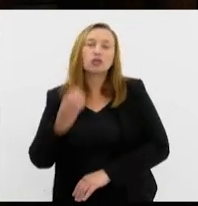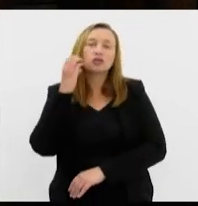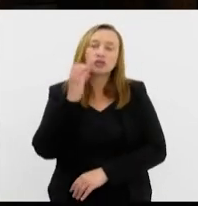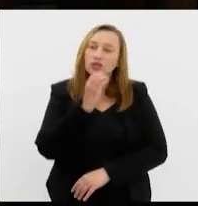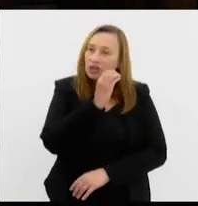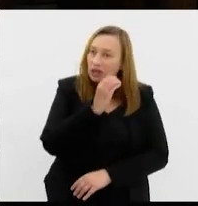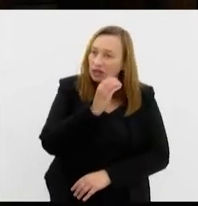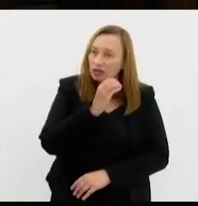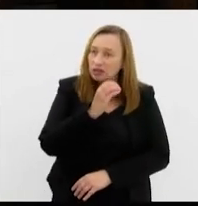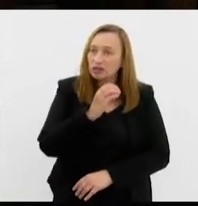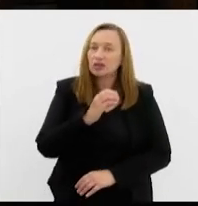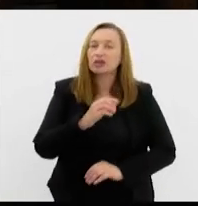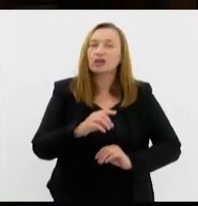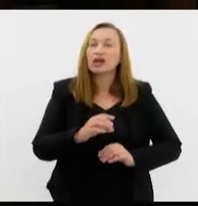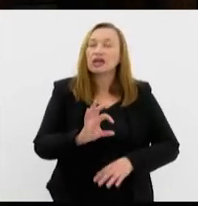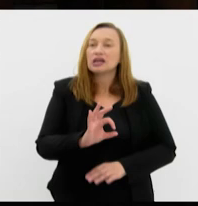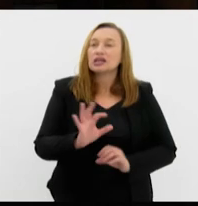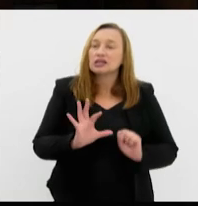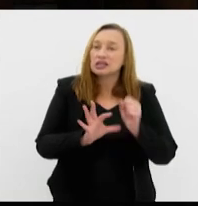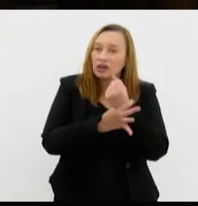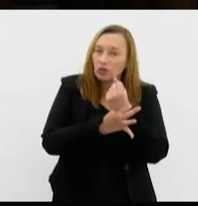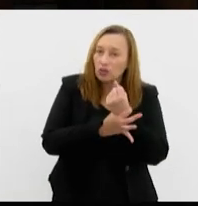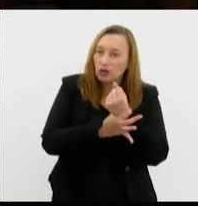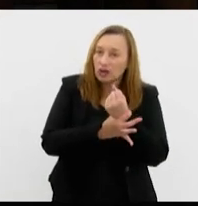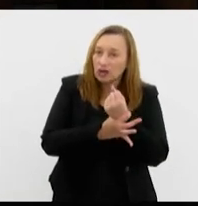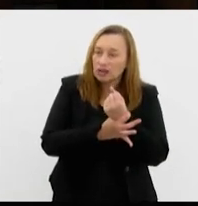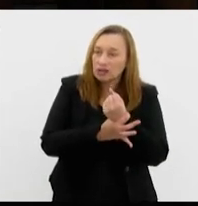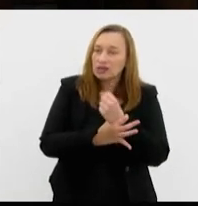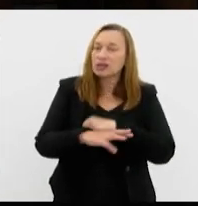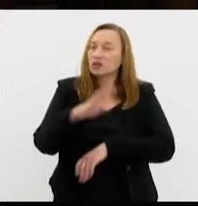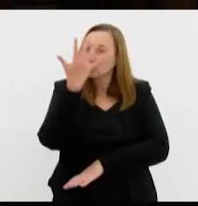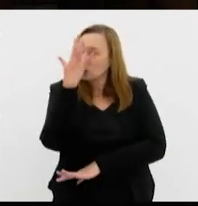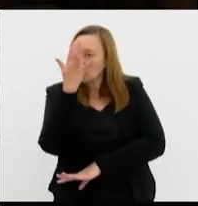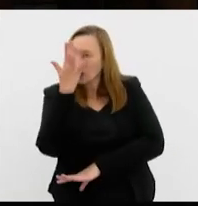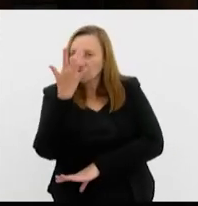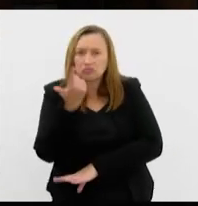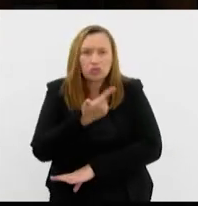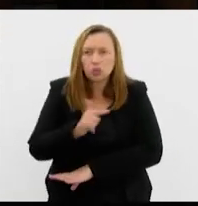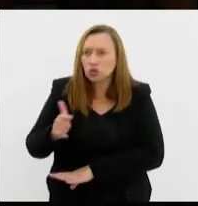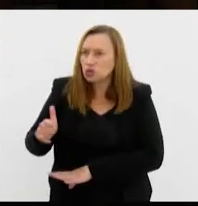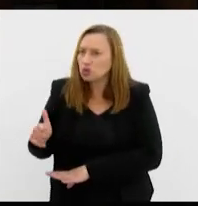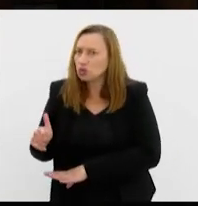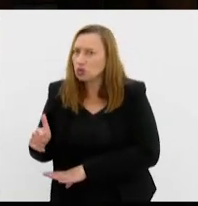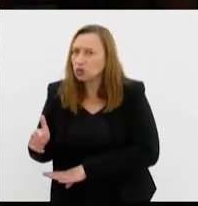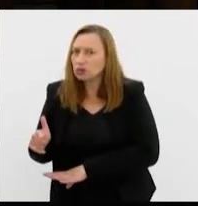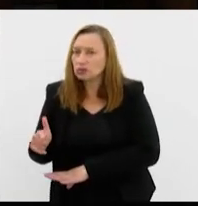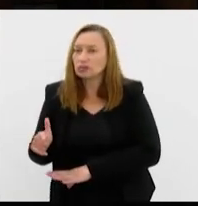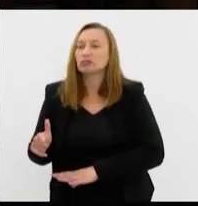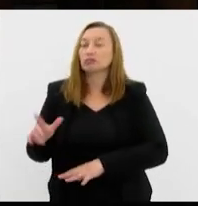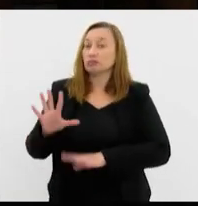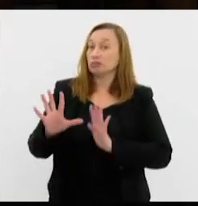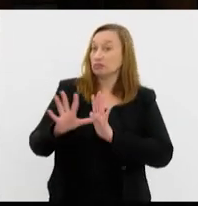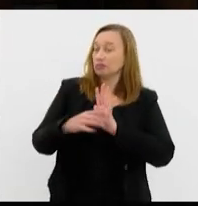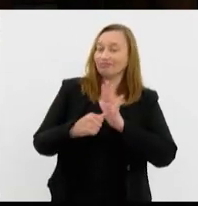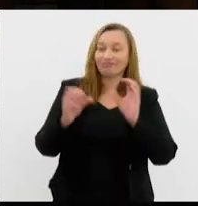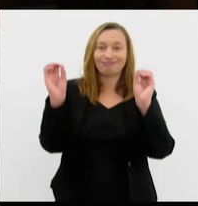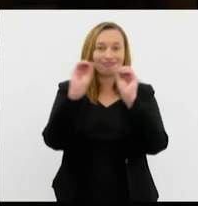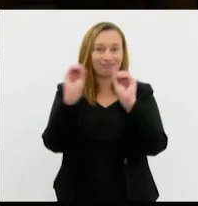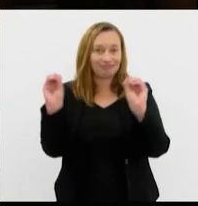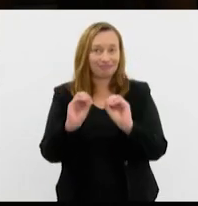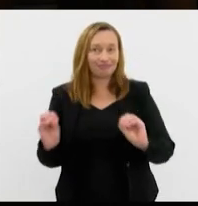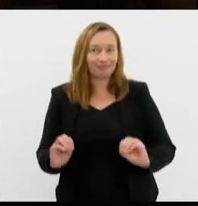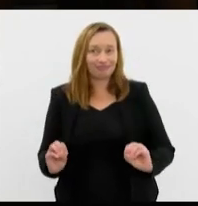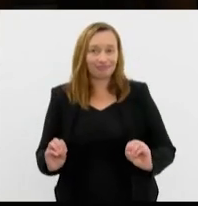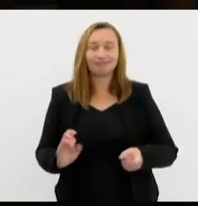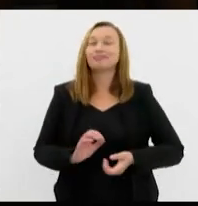determinou segurança total no carnaval e nós não tivemos nenhum tipo de constrangimento em toda a nossa Zona